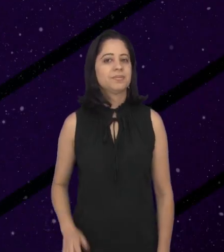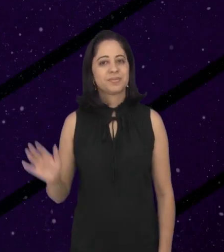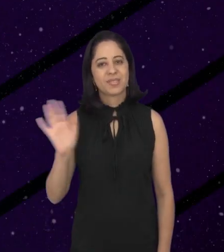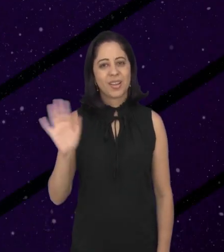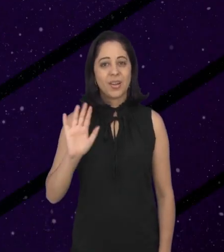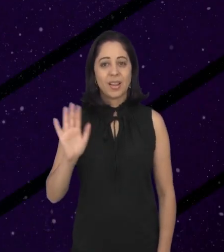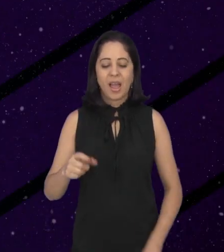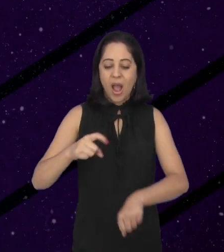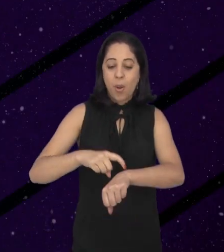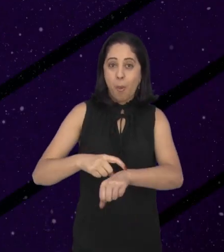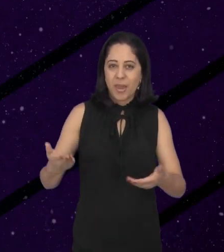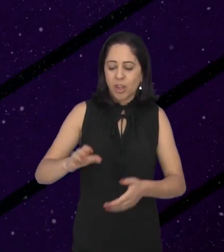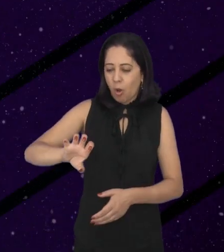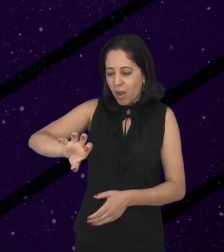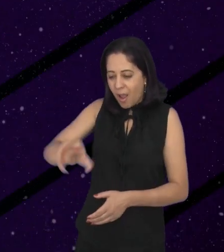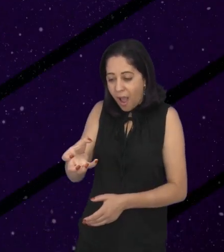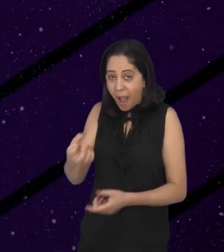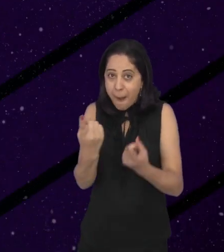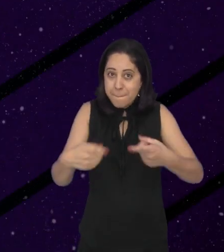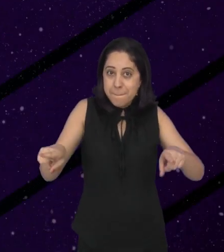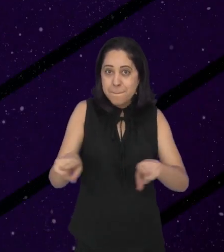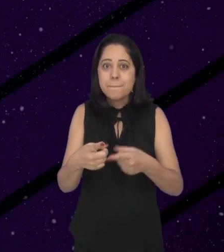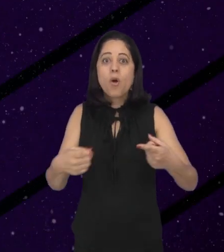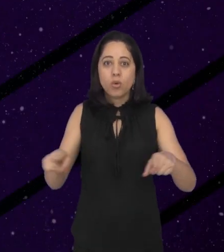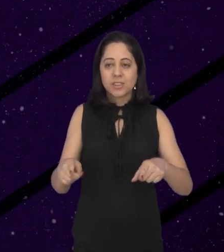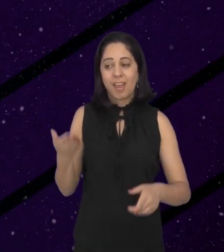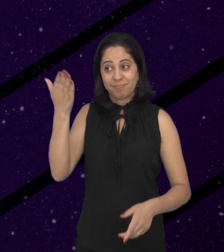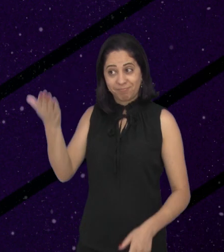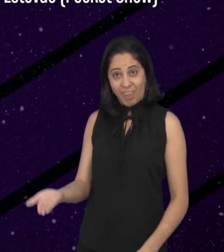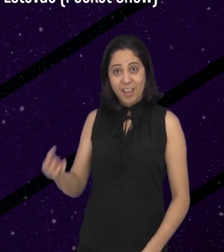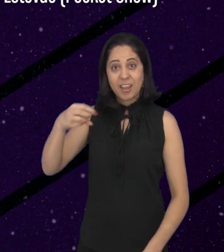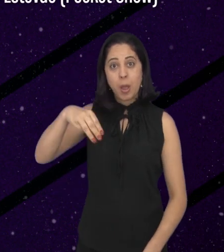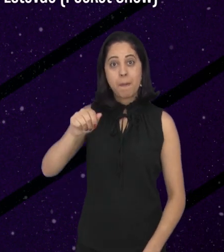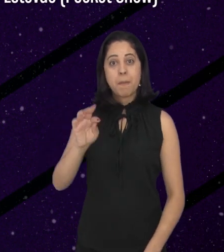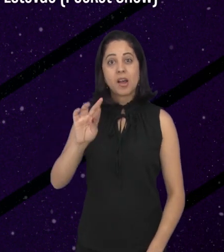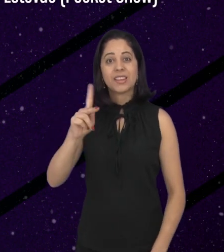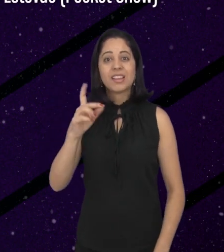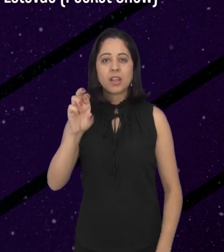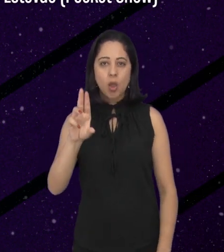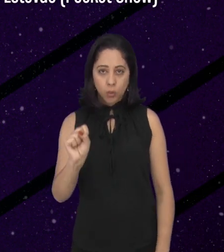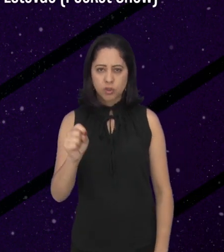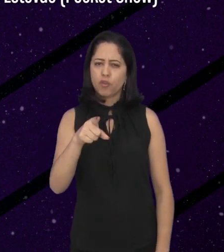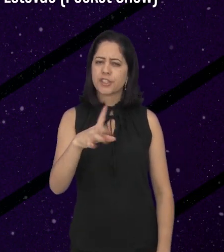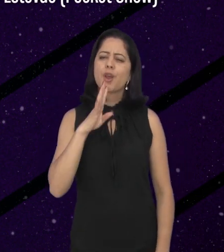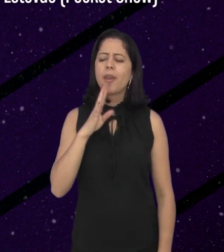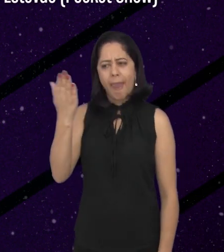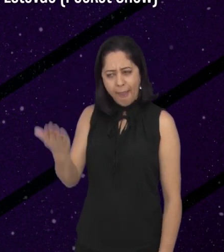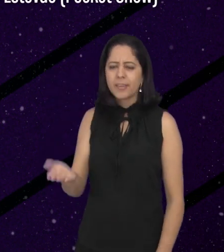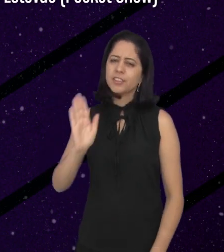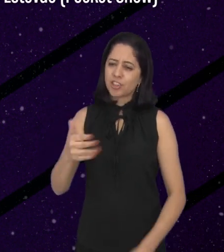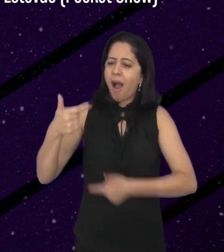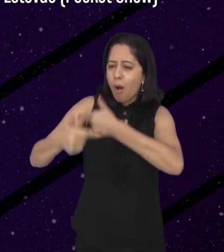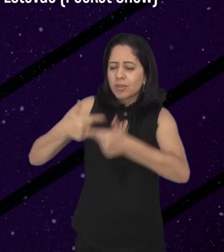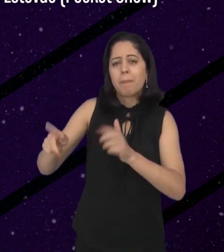Oi, gente, tá na hora de subir o som e desta vez com Matheus Estevão. Quem acompanha a programação da TV Câmara já conhece o trabalho